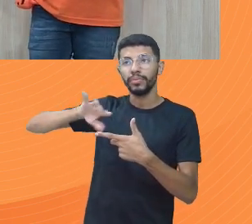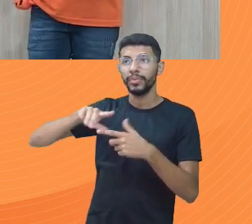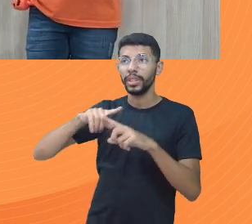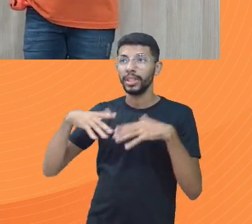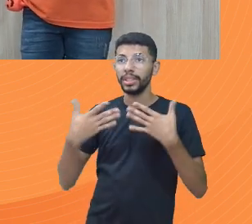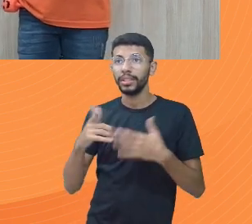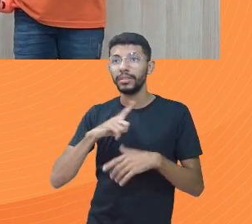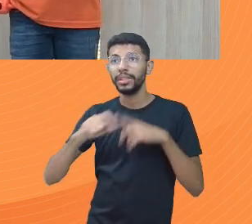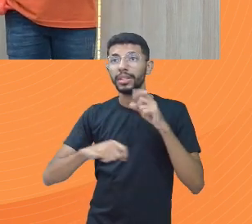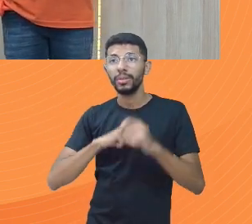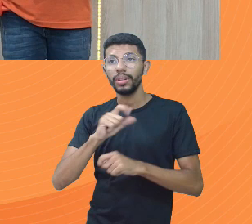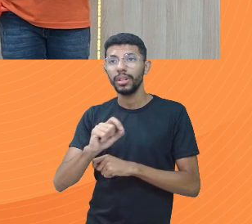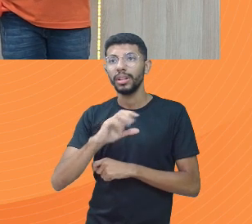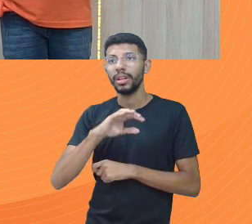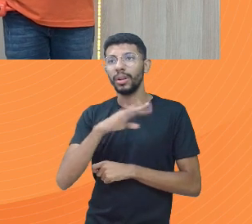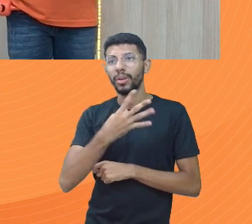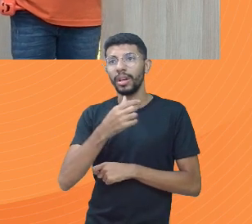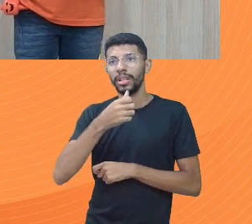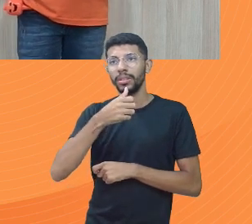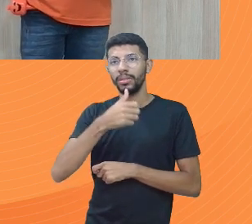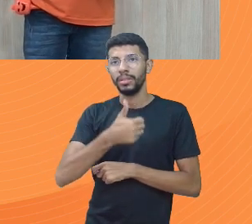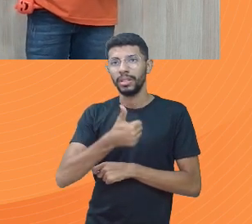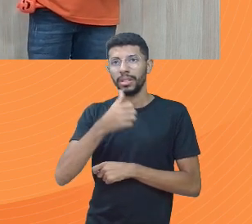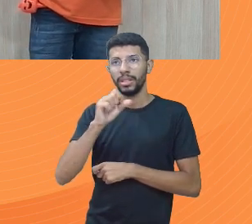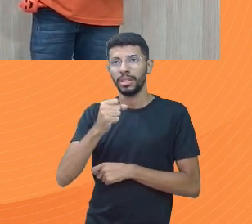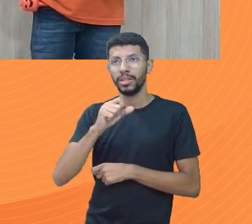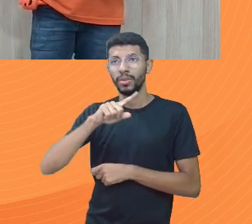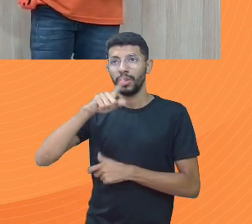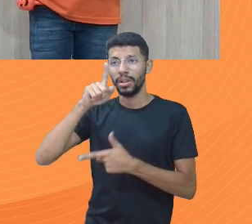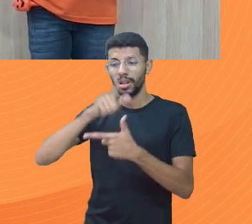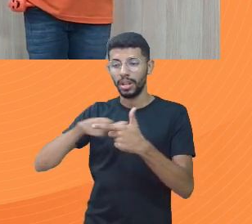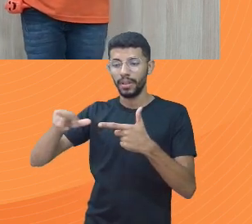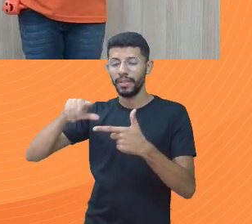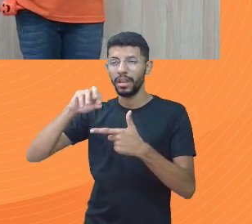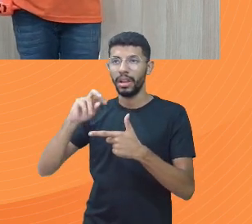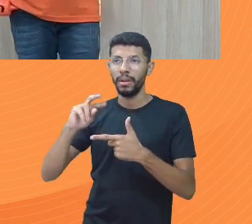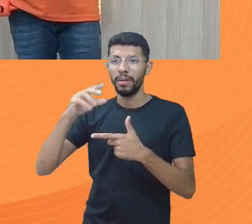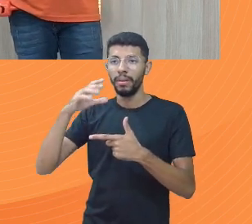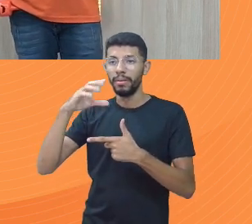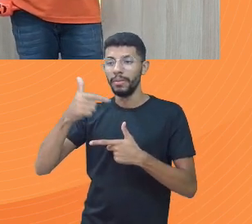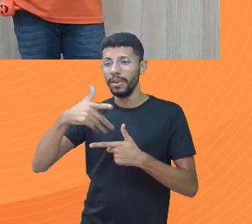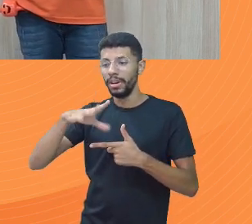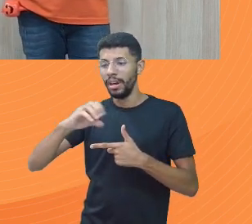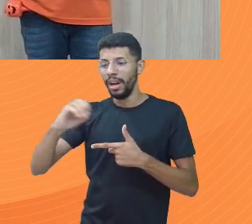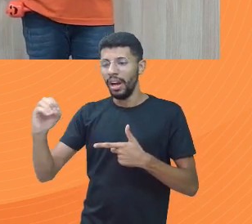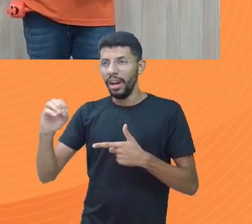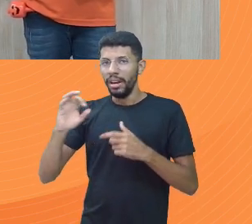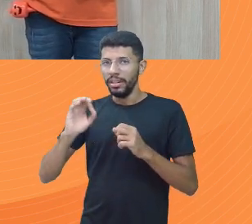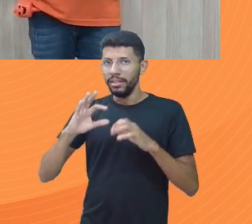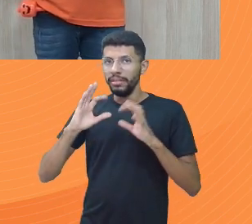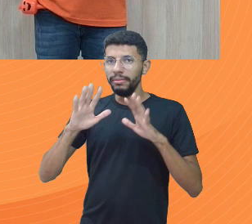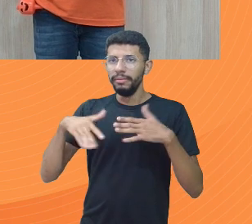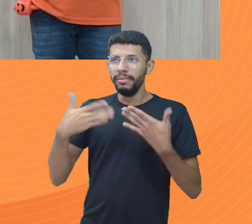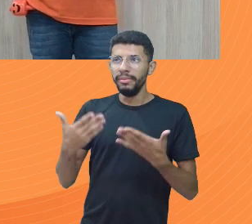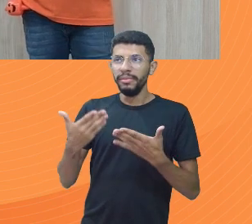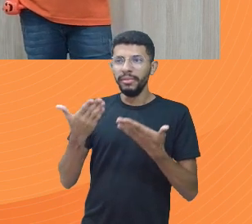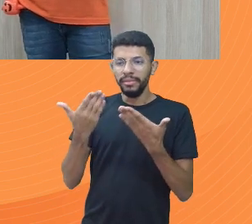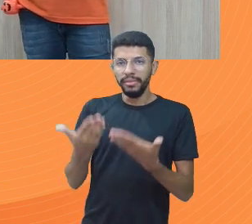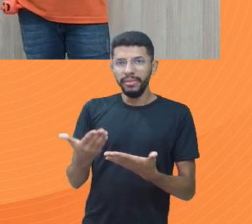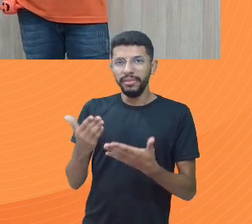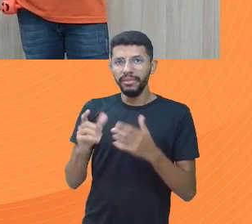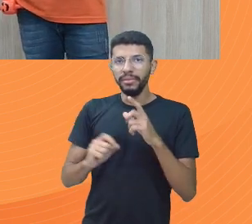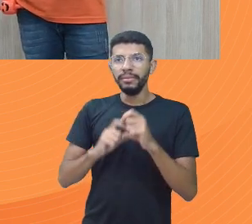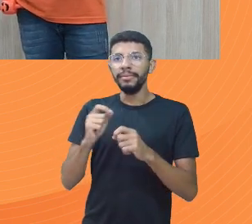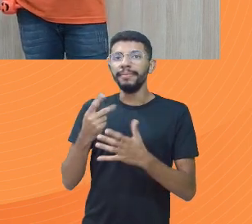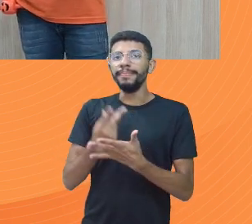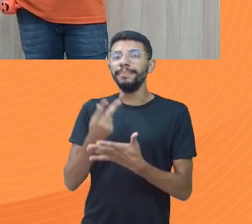com 418 dividido por 200. E quando eu divido 418 dividido por 200, tá?